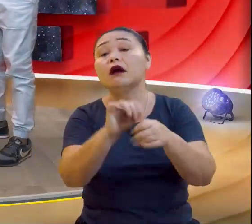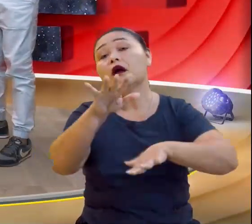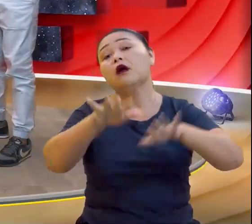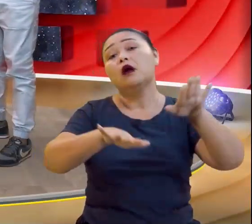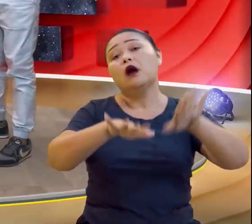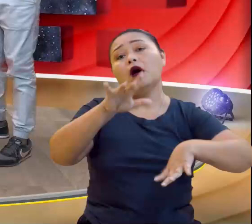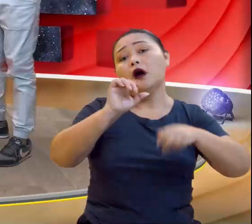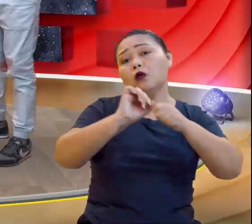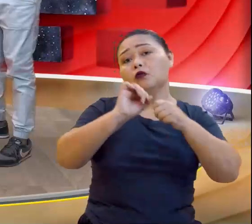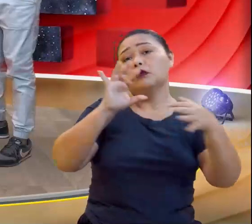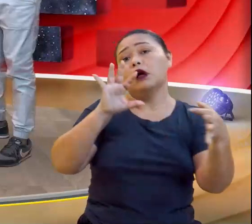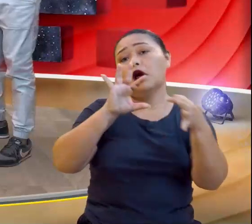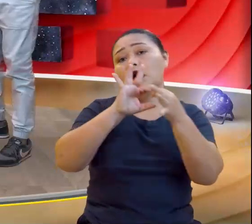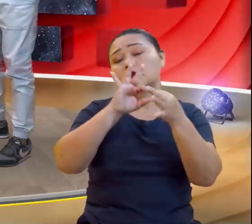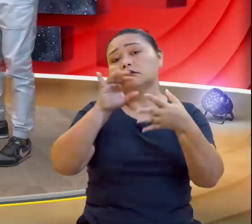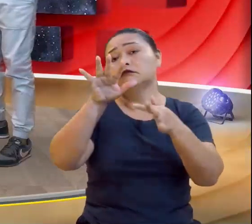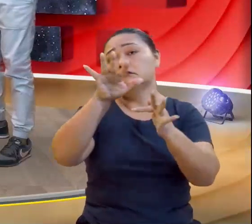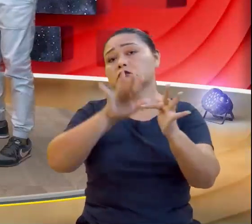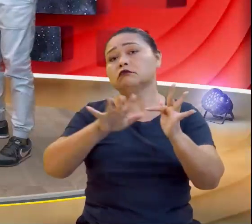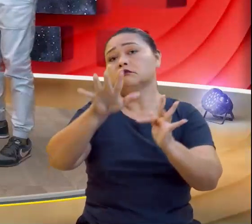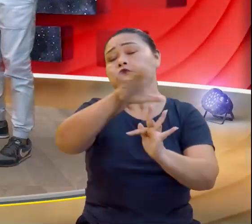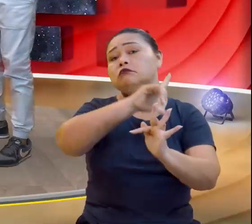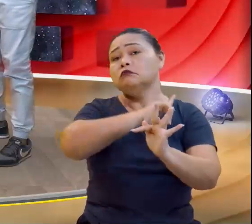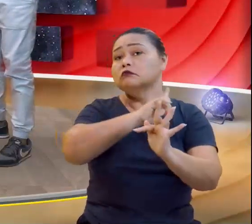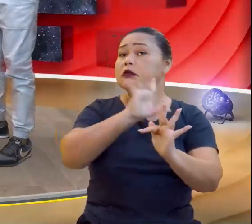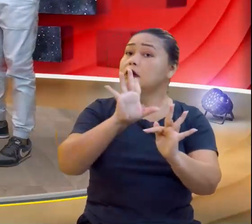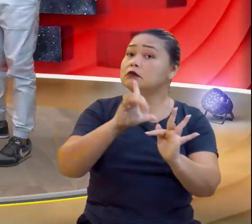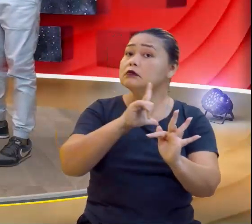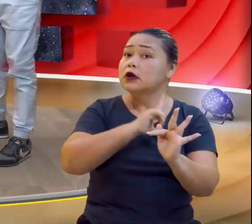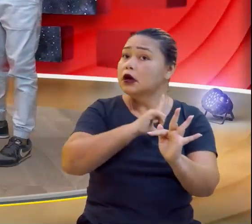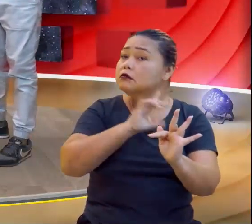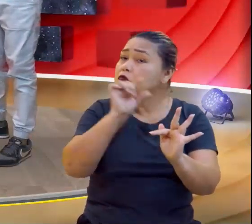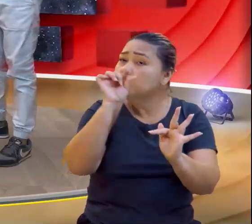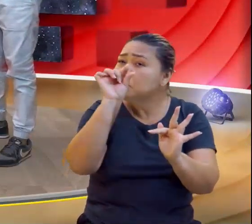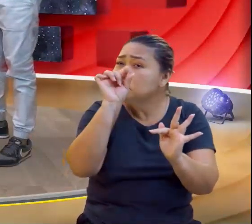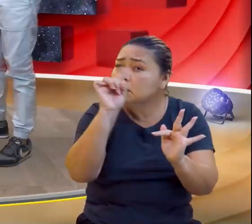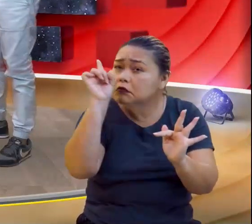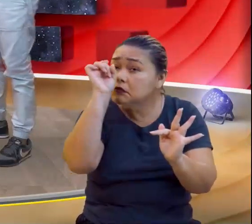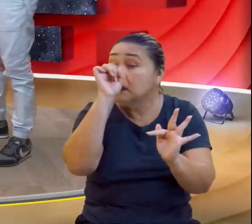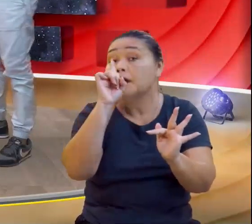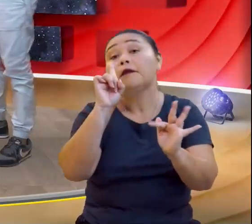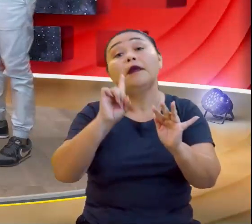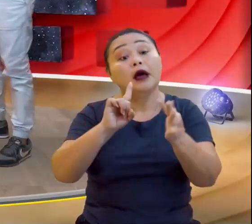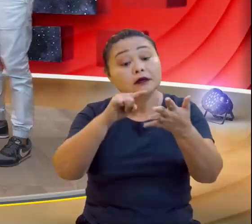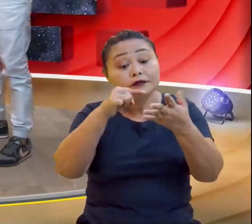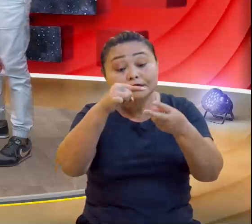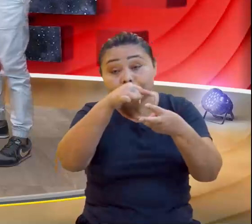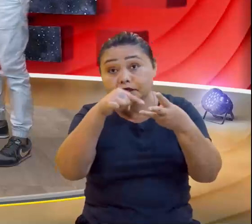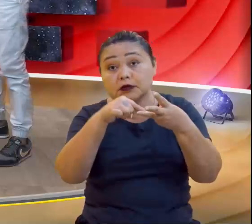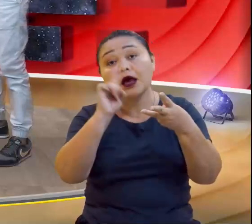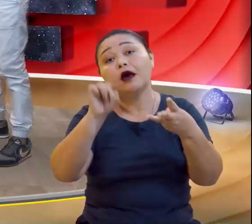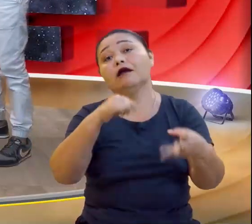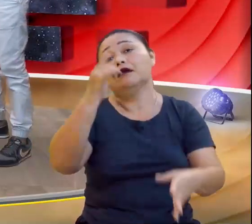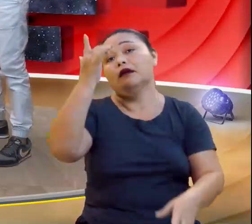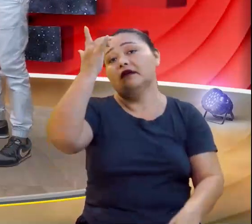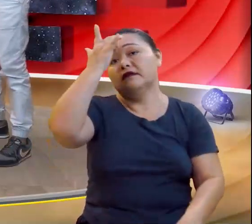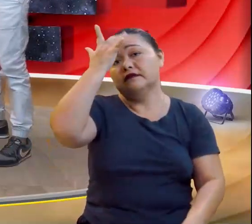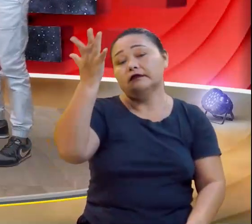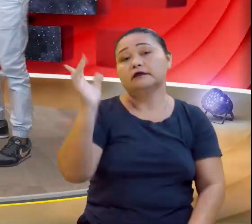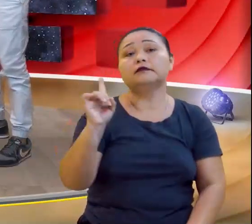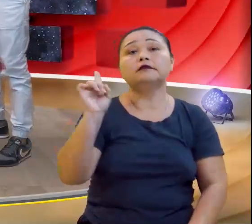um gráfico mais complicado, uma situação mais complicada, é fácil. Aí entra sistema métrico decimal,